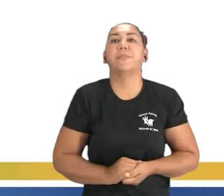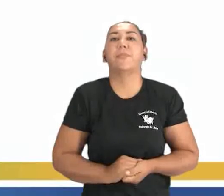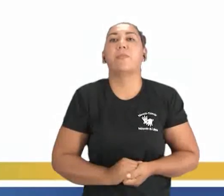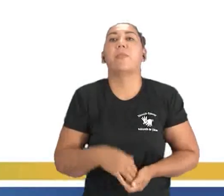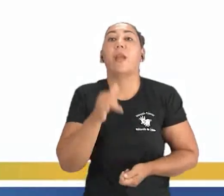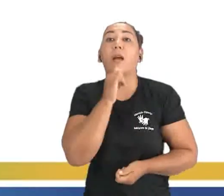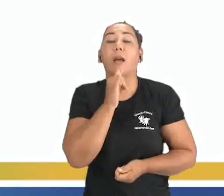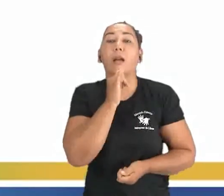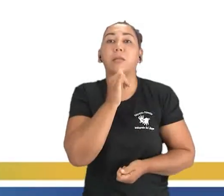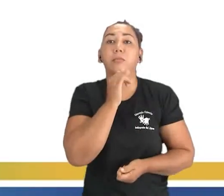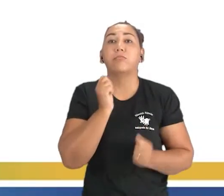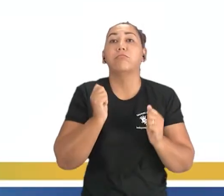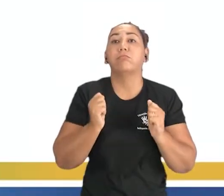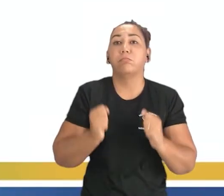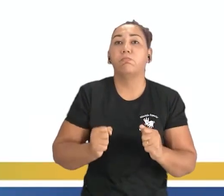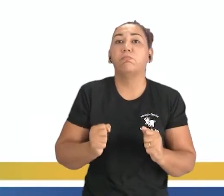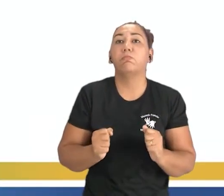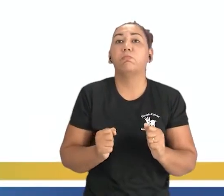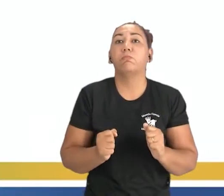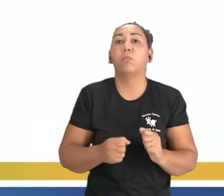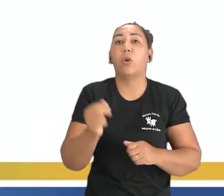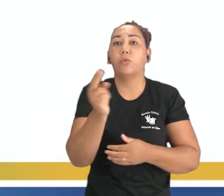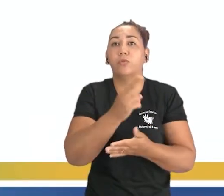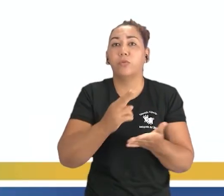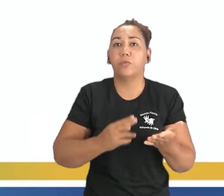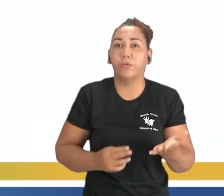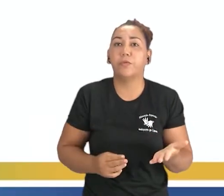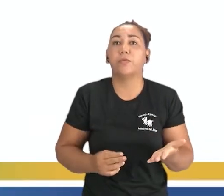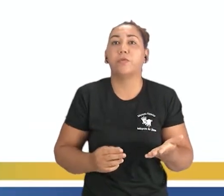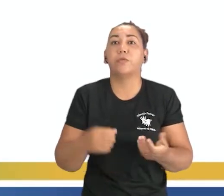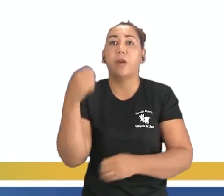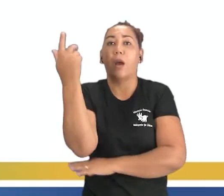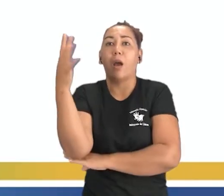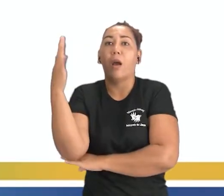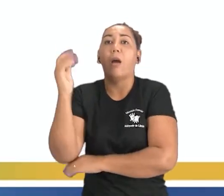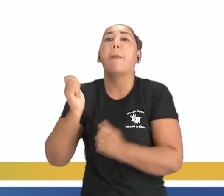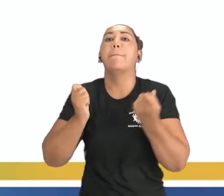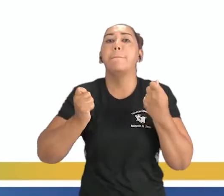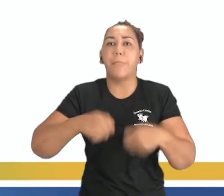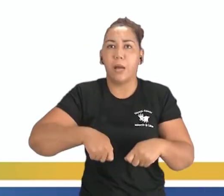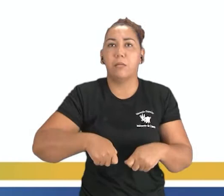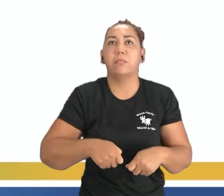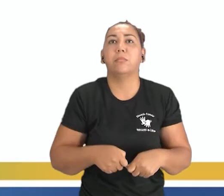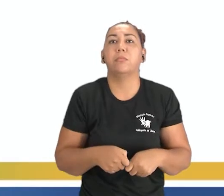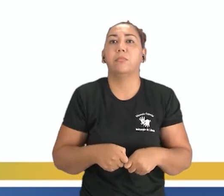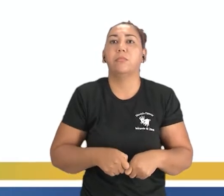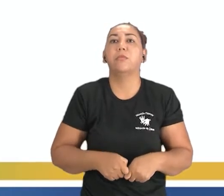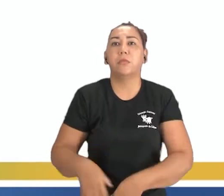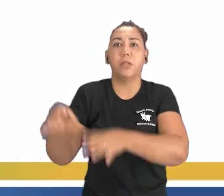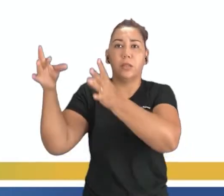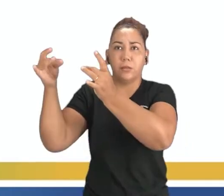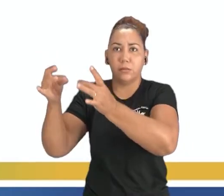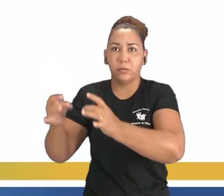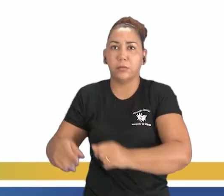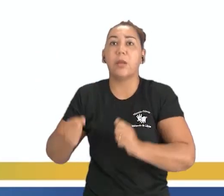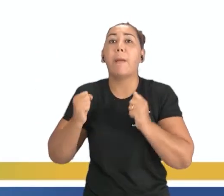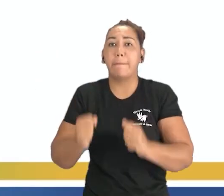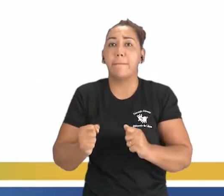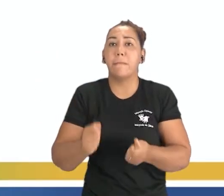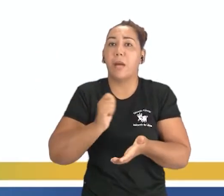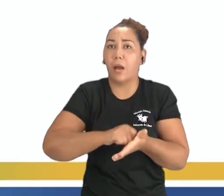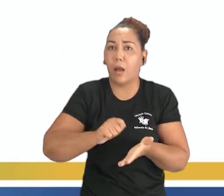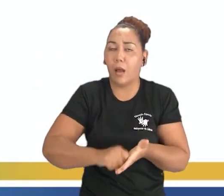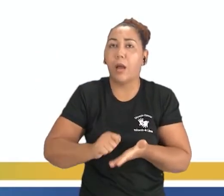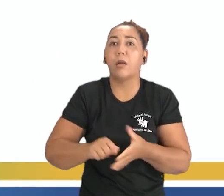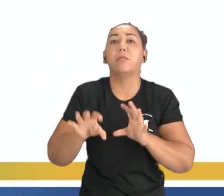O exemplo, ele pode ser ilustrado com auxílio, né, dessa árvore de possibilidades aí, que a gente também pode escrever da seguinte